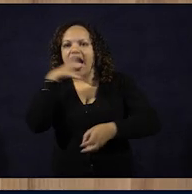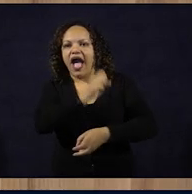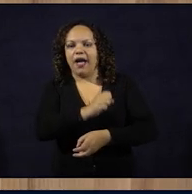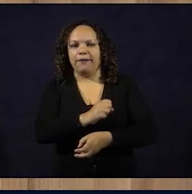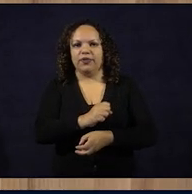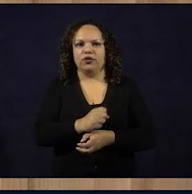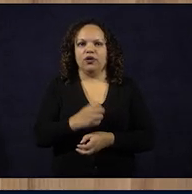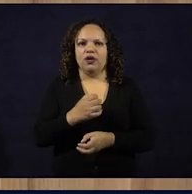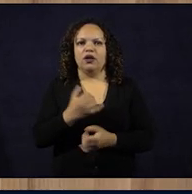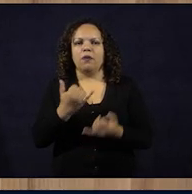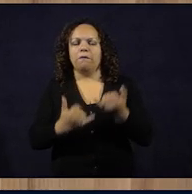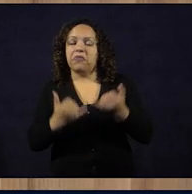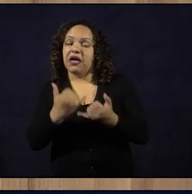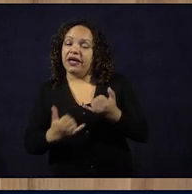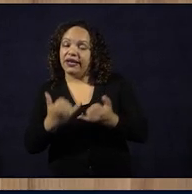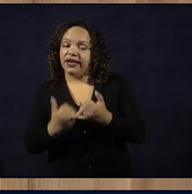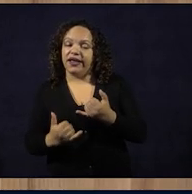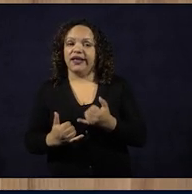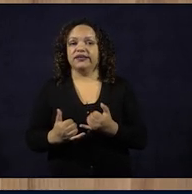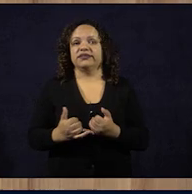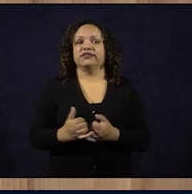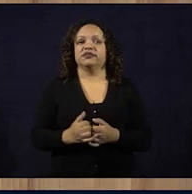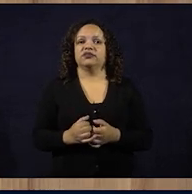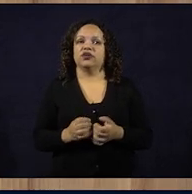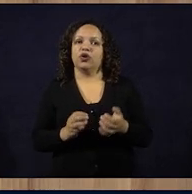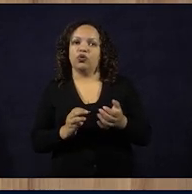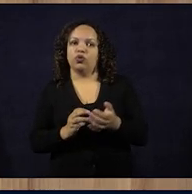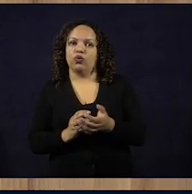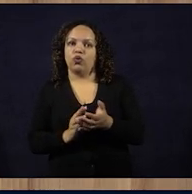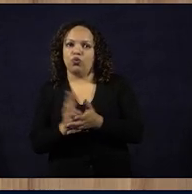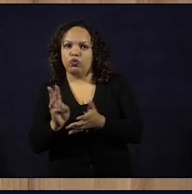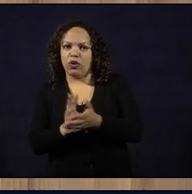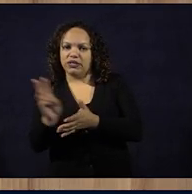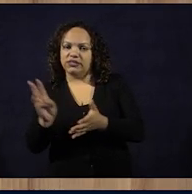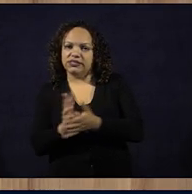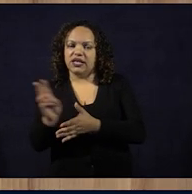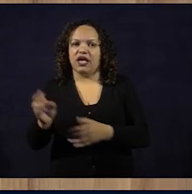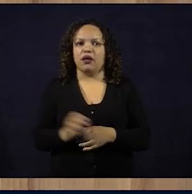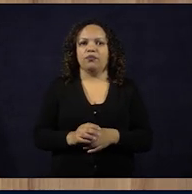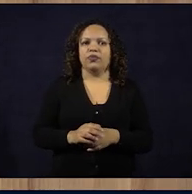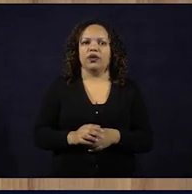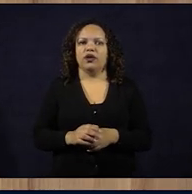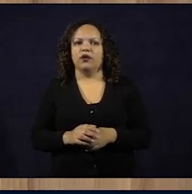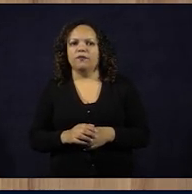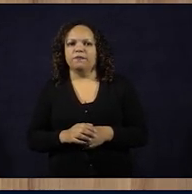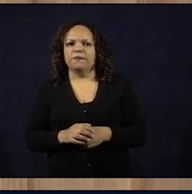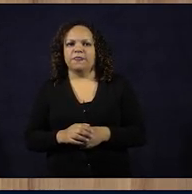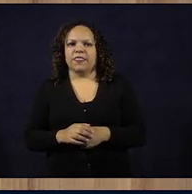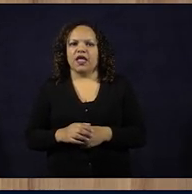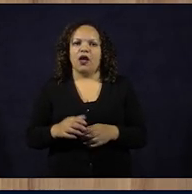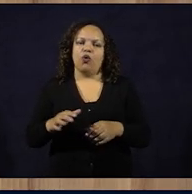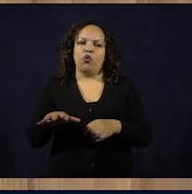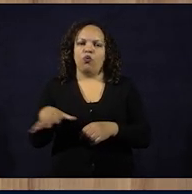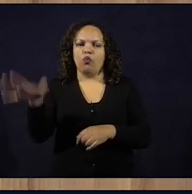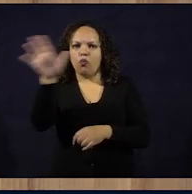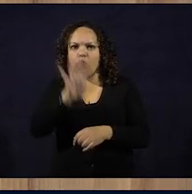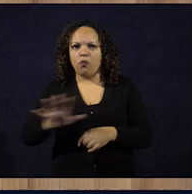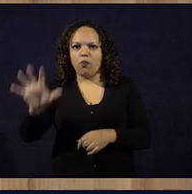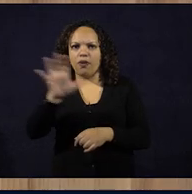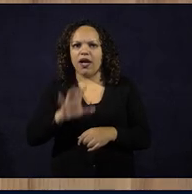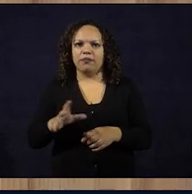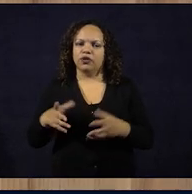é de um você começa a usar o WhatsApp você começa a usar o FaceTime você começa a usar o Waze você começa a usar